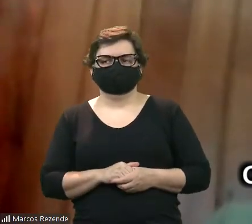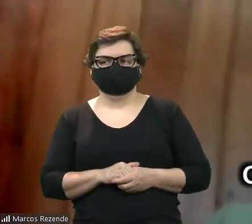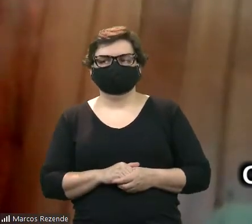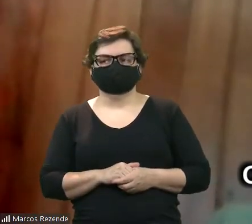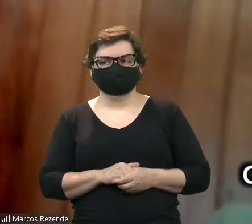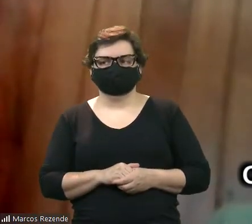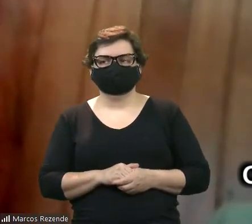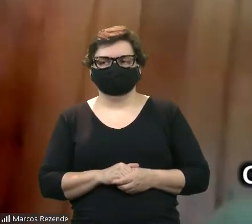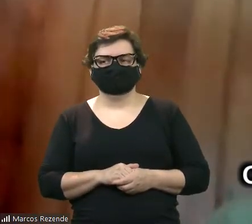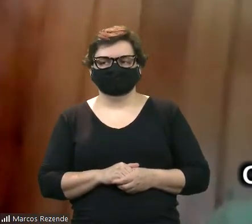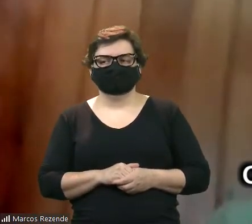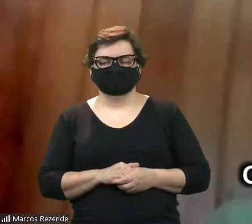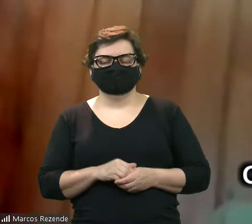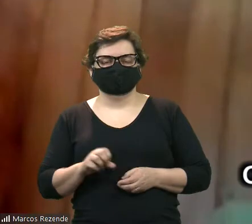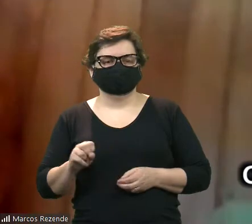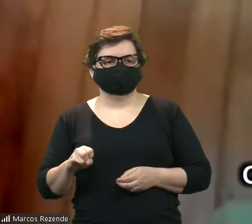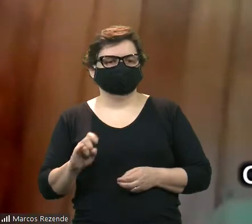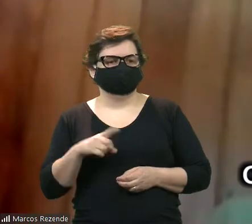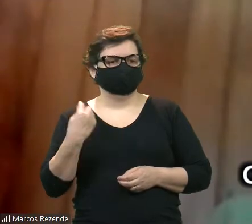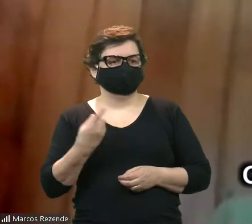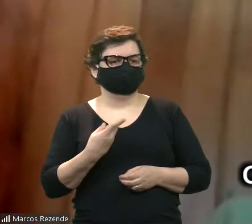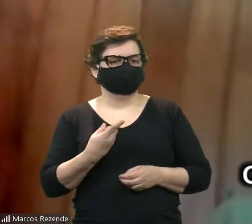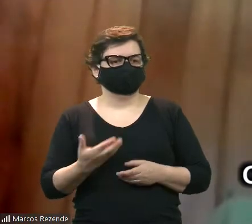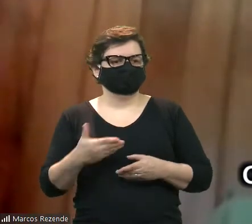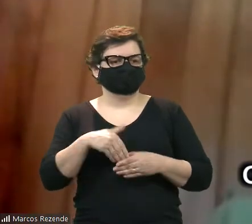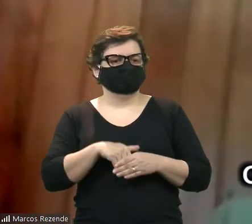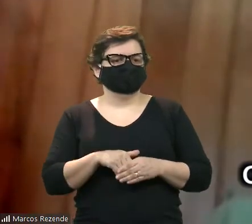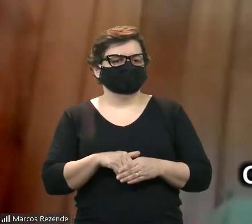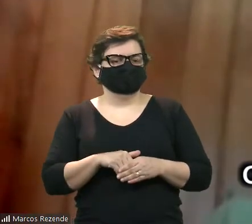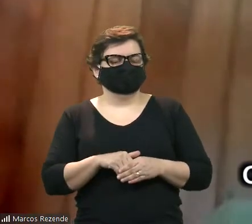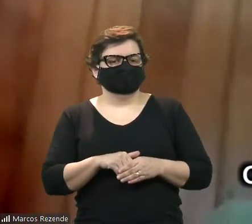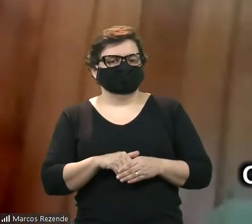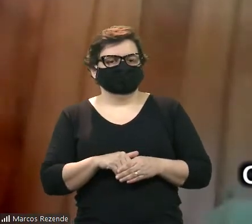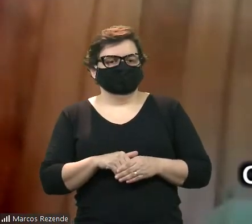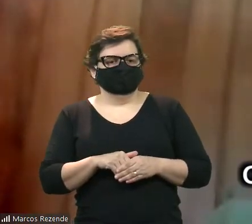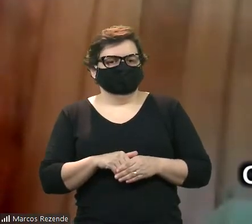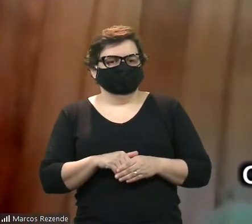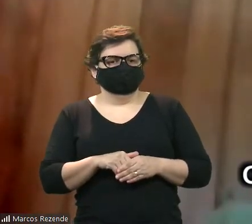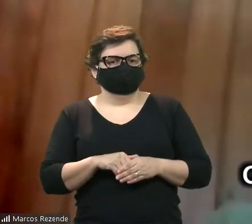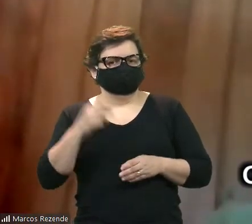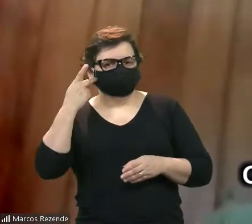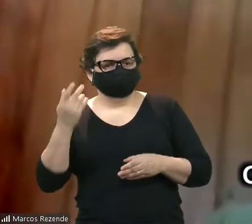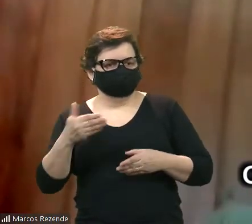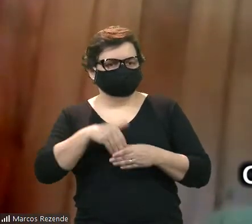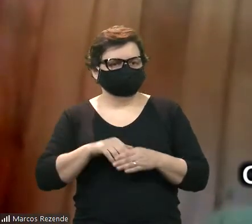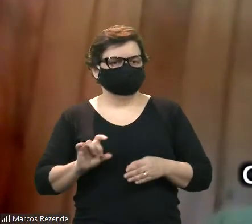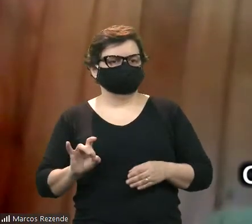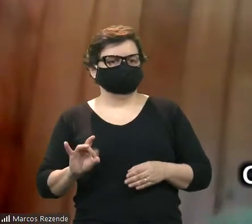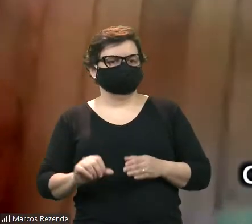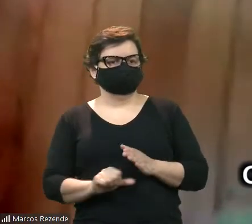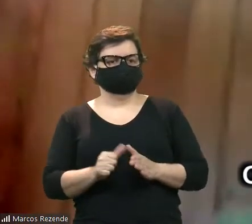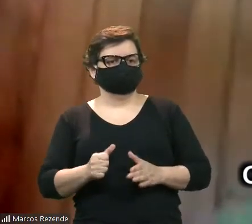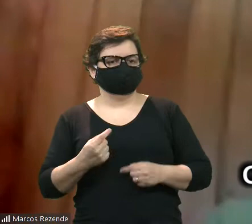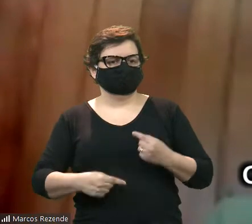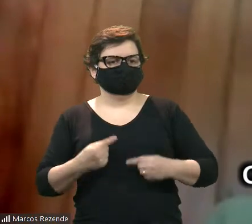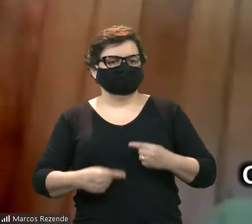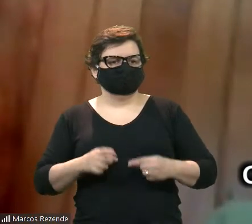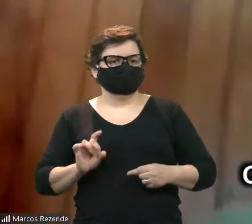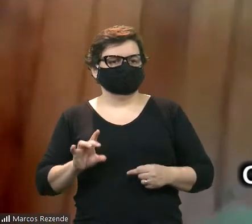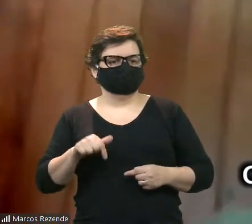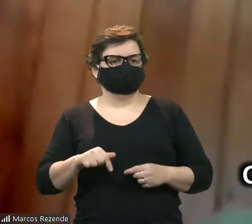se nós votarmos, para votarmos só em primeira discussão nessa sessão, e